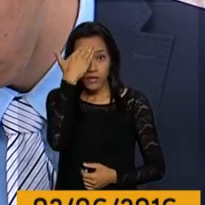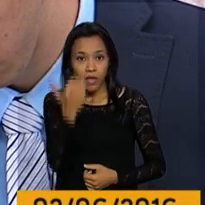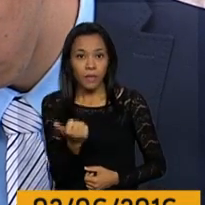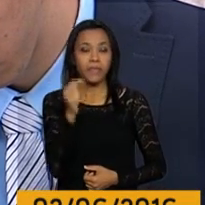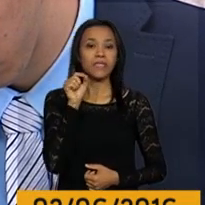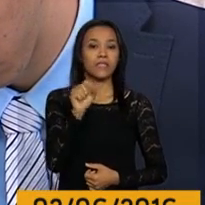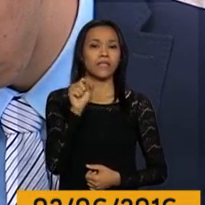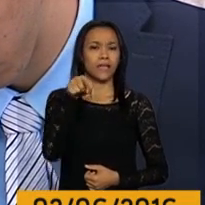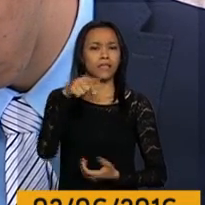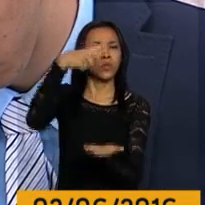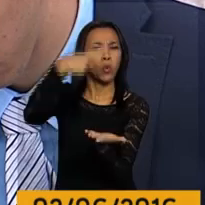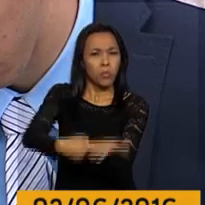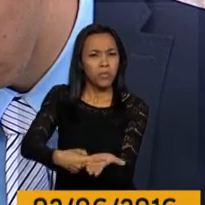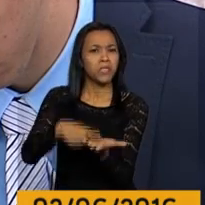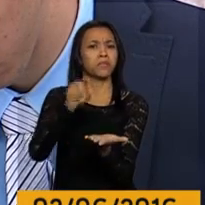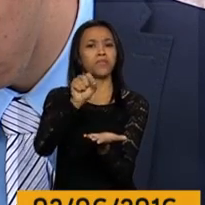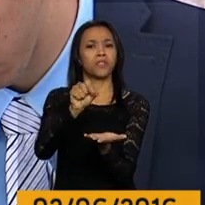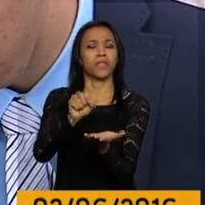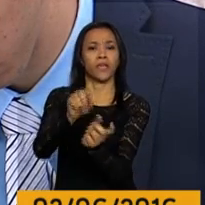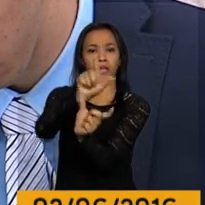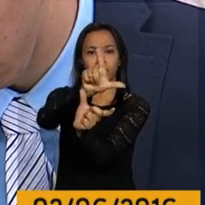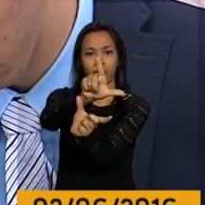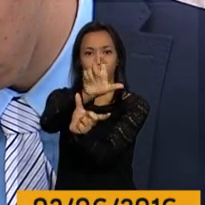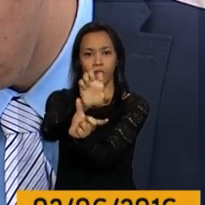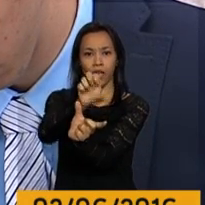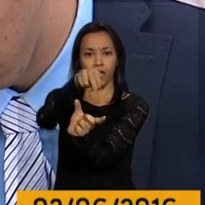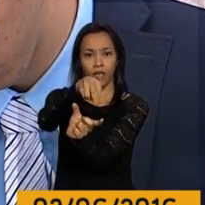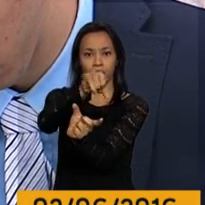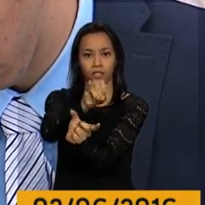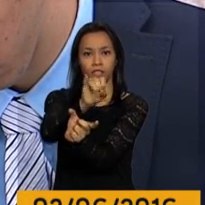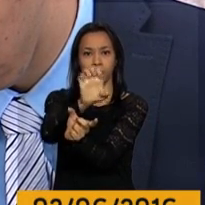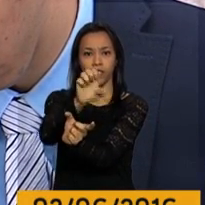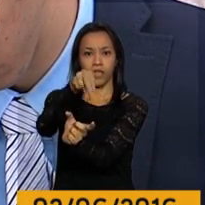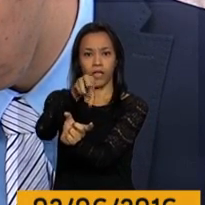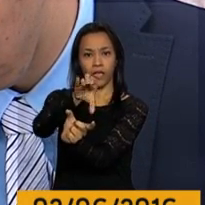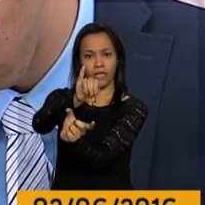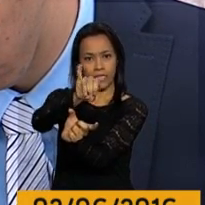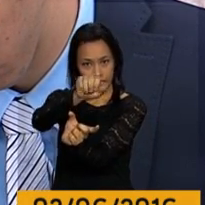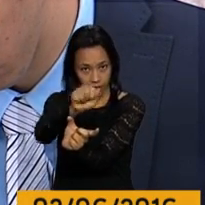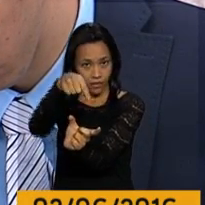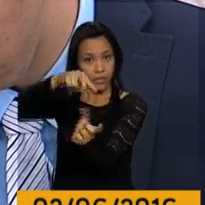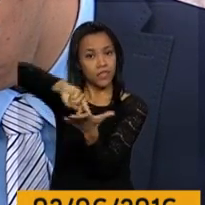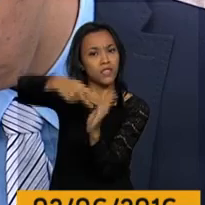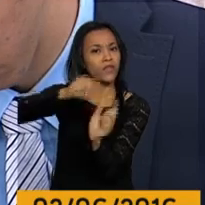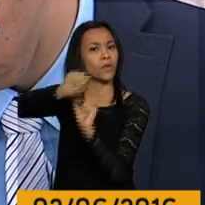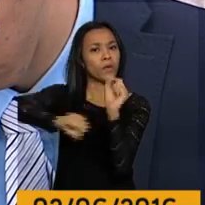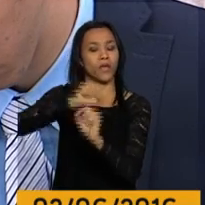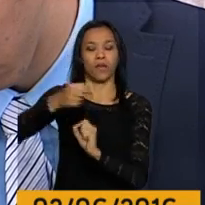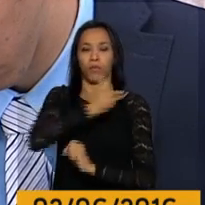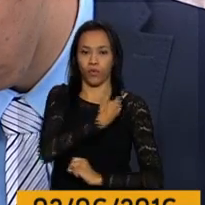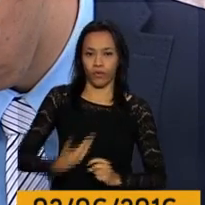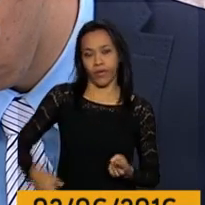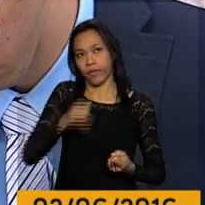de leniência, esse esforço que o ministro Torquato disse que será feito, significa que para o governo, empresas como